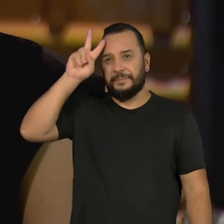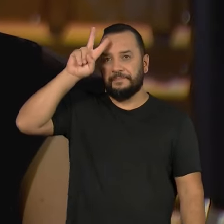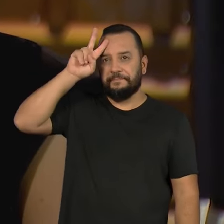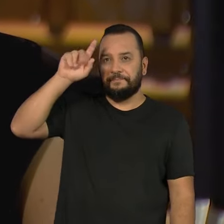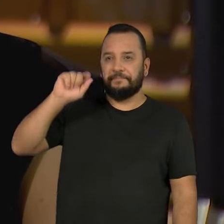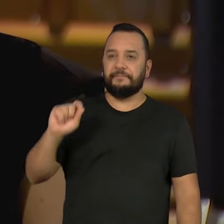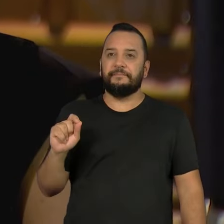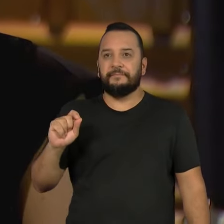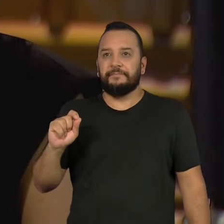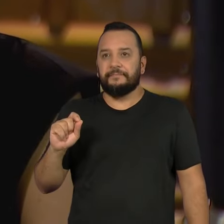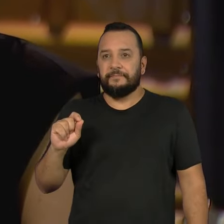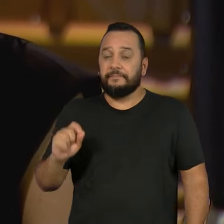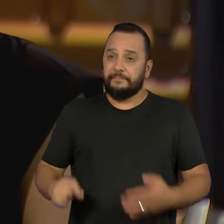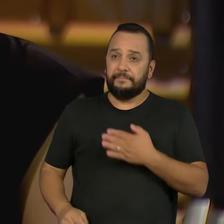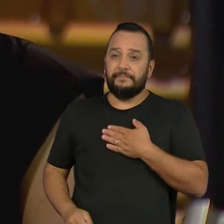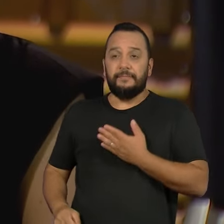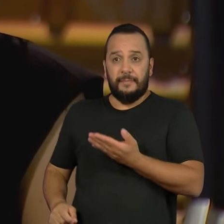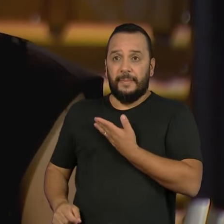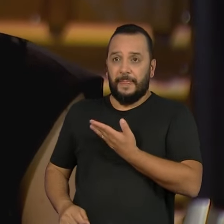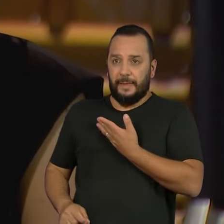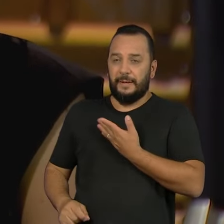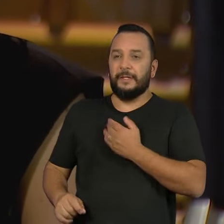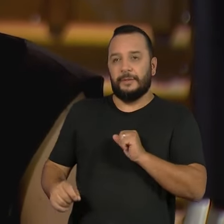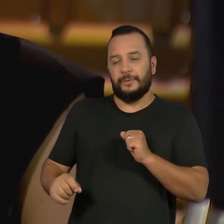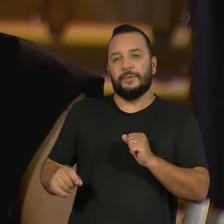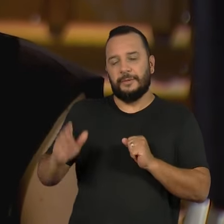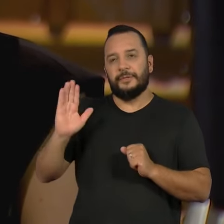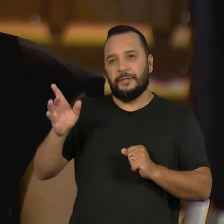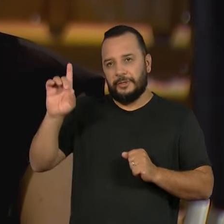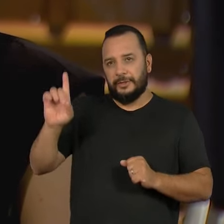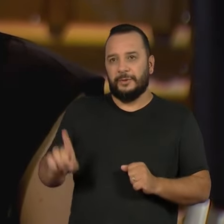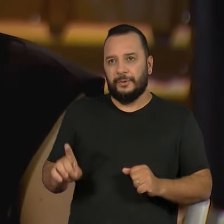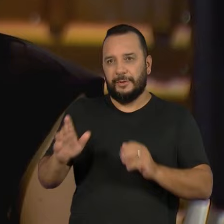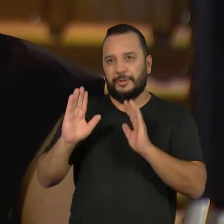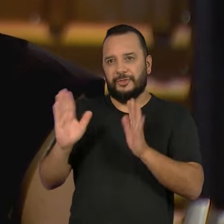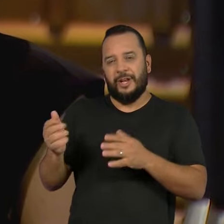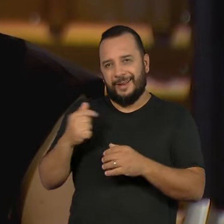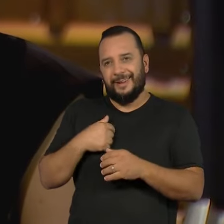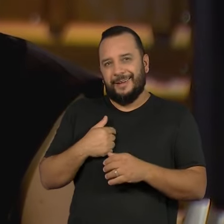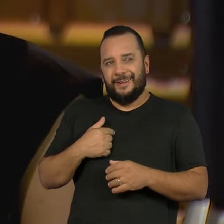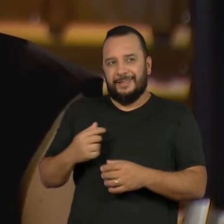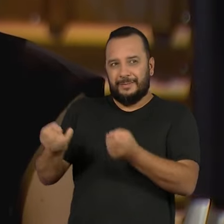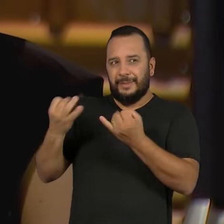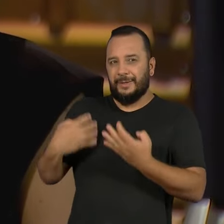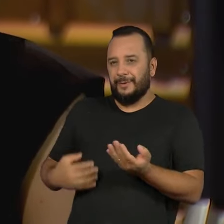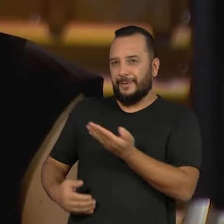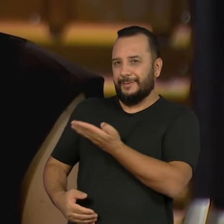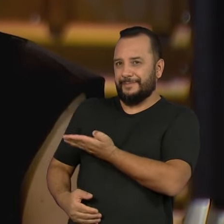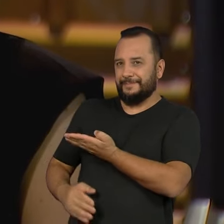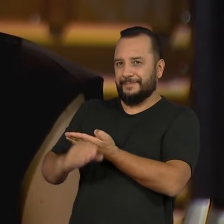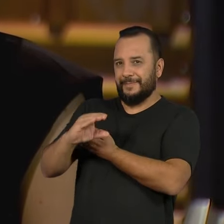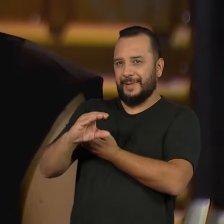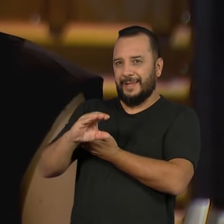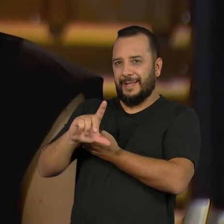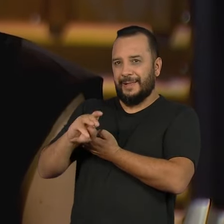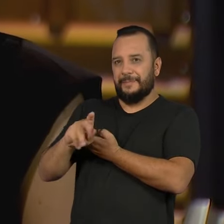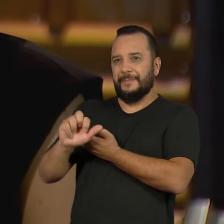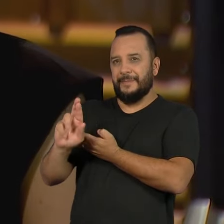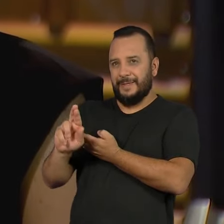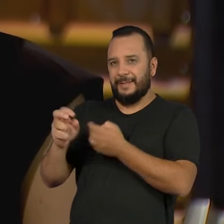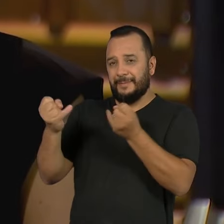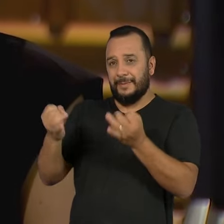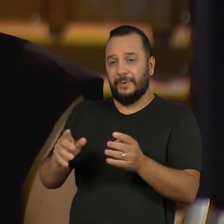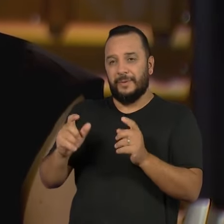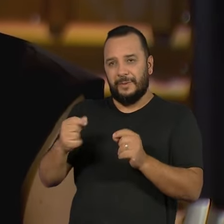o meu colega de direção o sociólogo clemir Fernandes estava me lembrando esses dias Justamente que o primeiro seminário